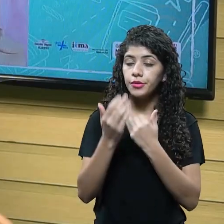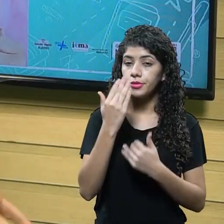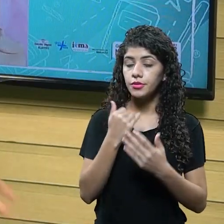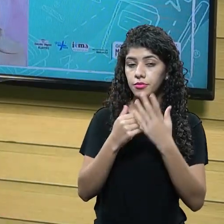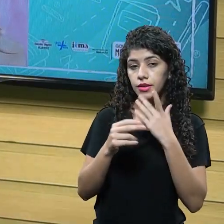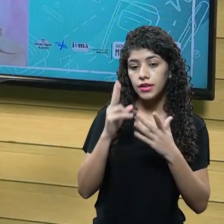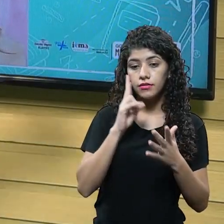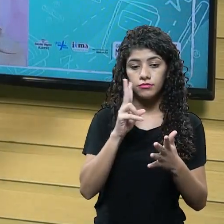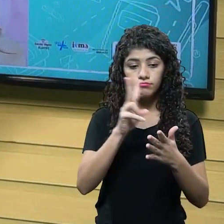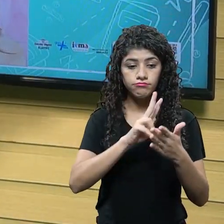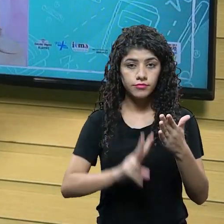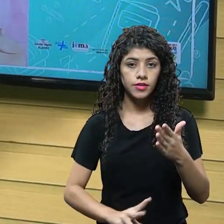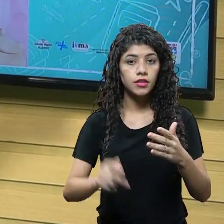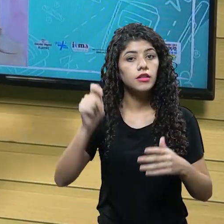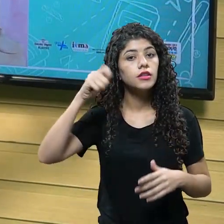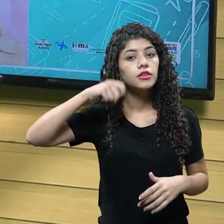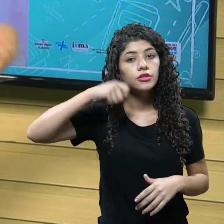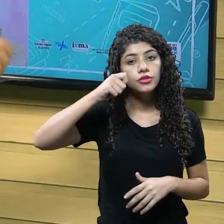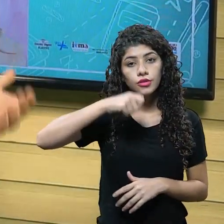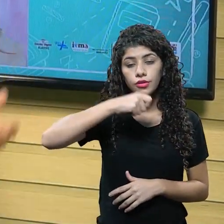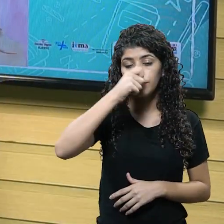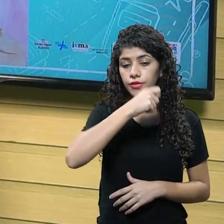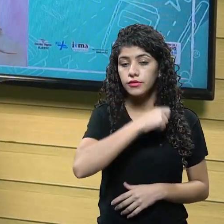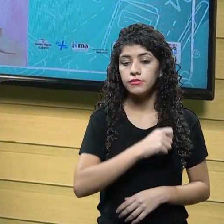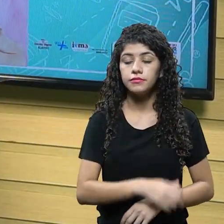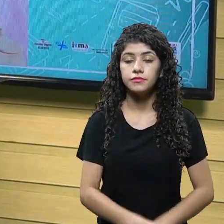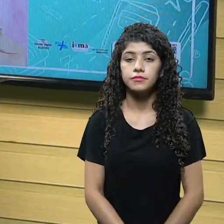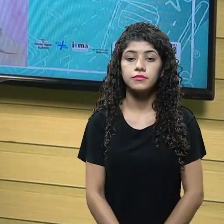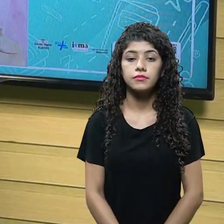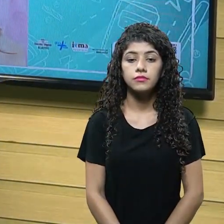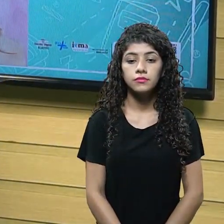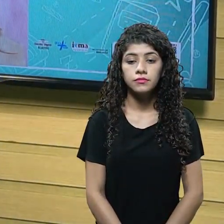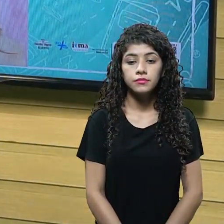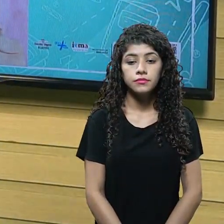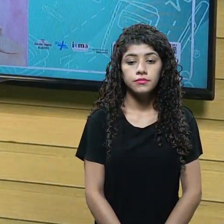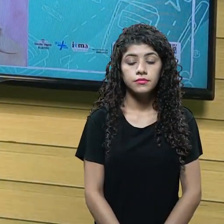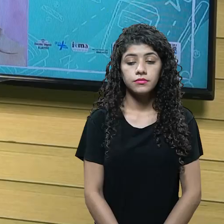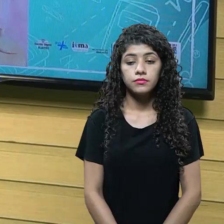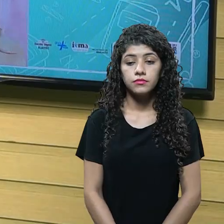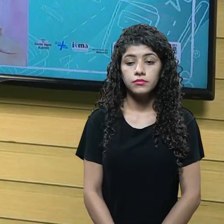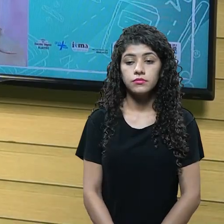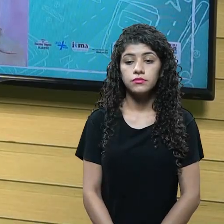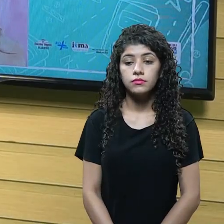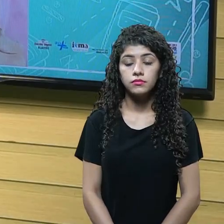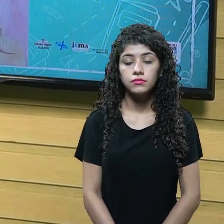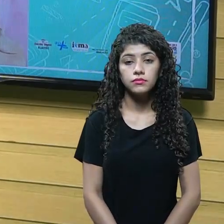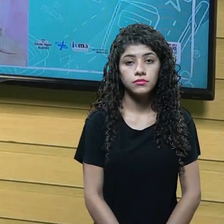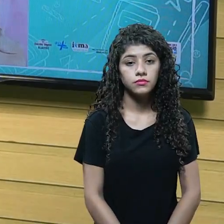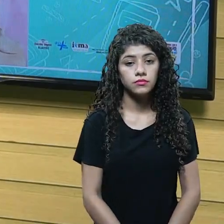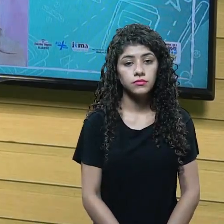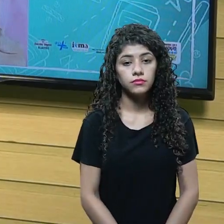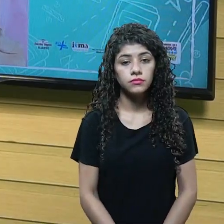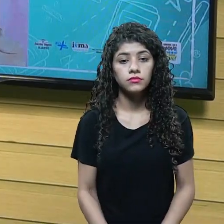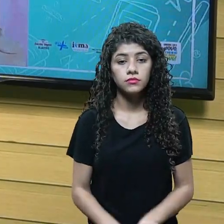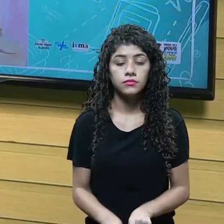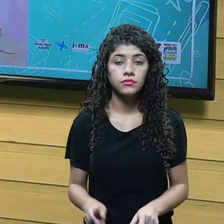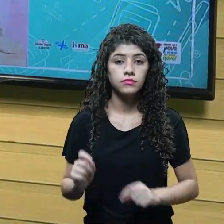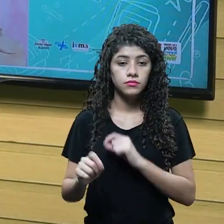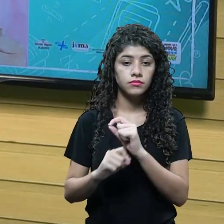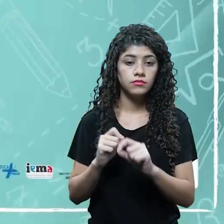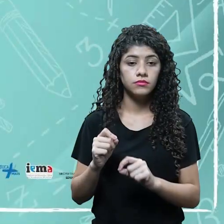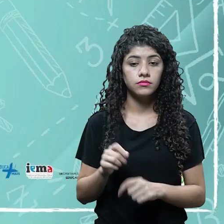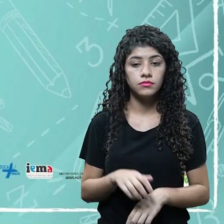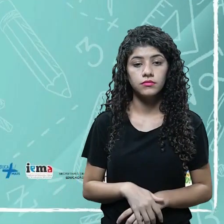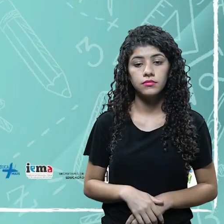a escova, tá? No palito, o palito em formato de escova de dente aparece fazendo a sua propaganda, tá? E usou o útil agradável, tá? Ou seja,